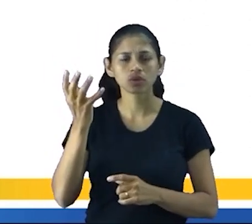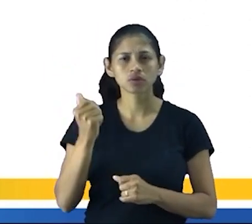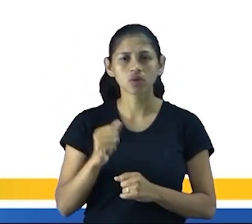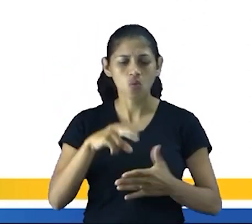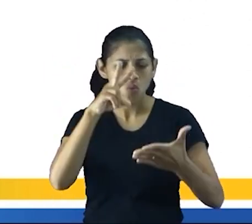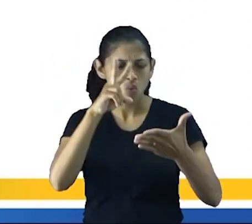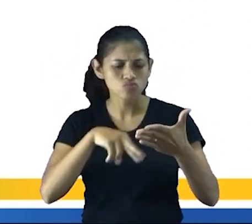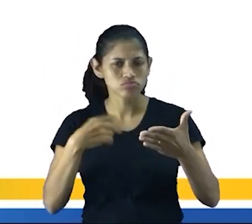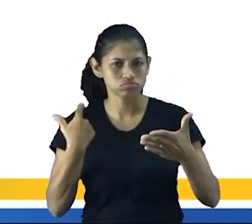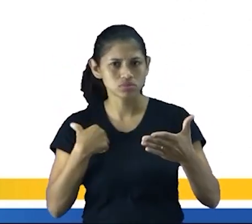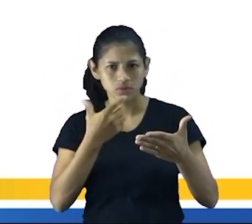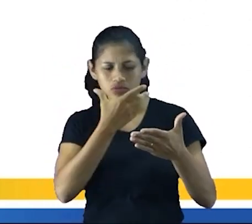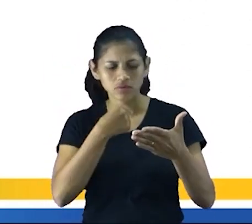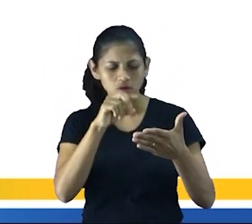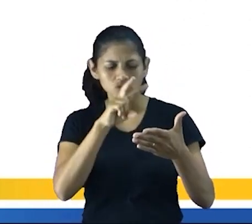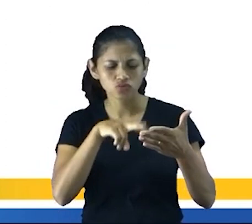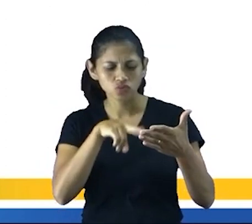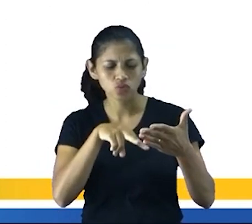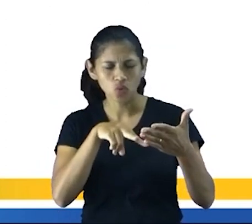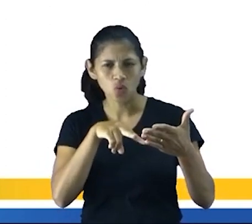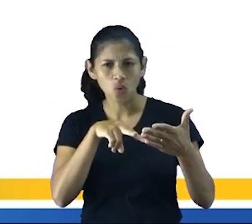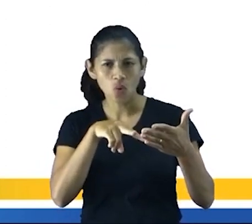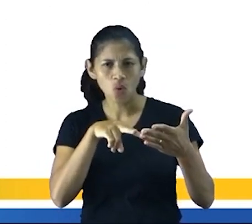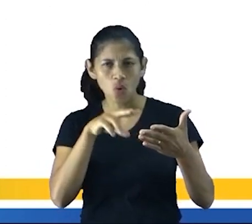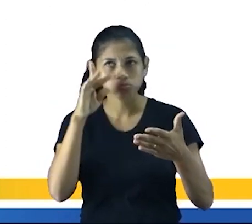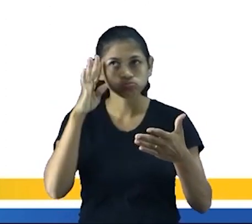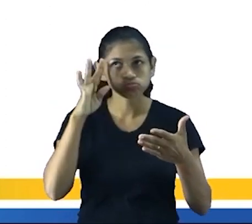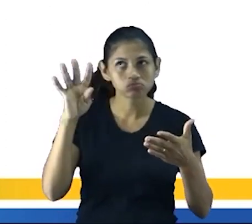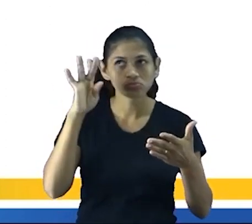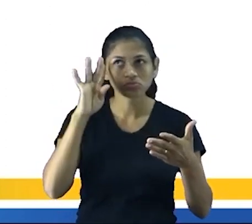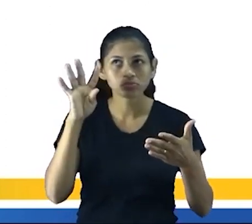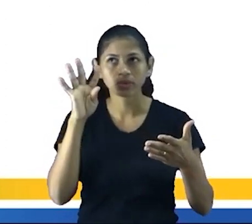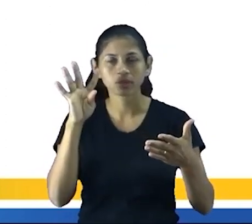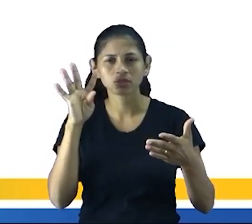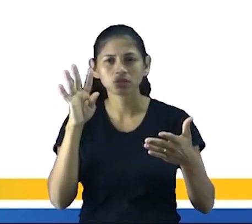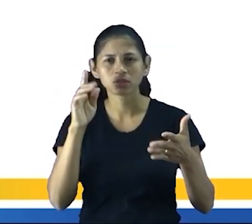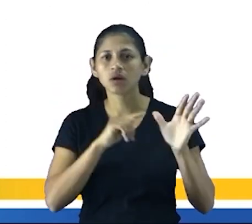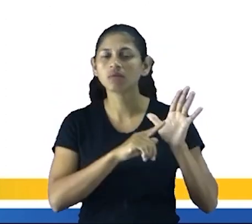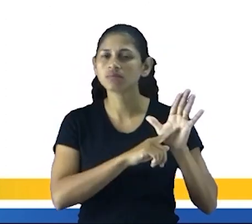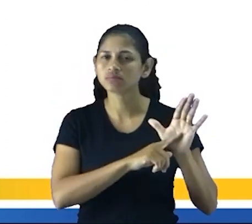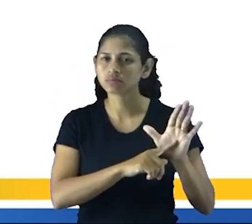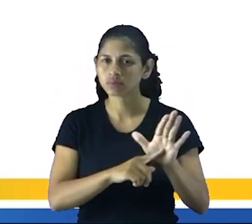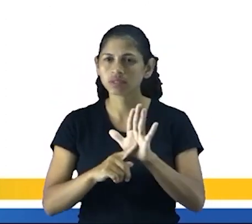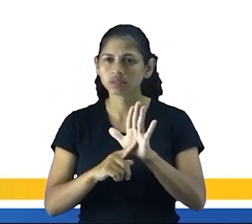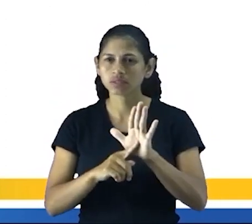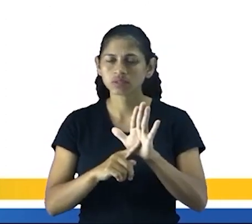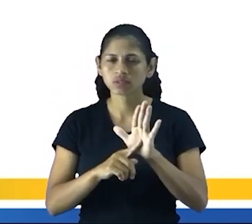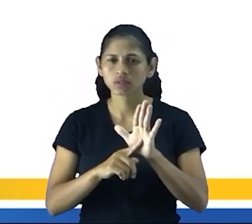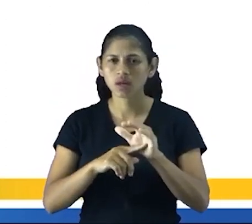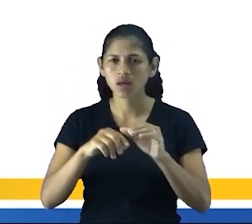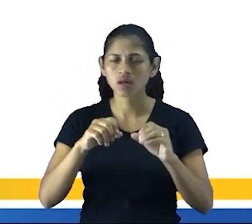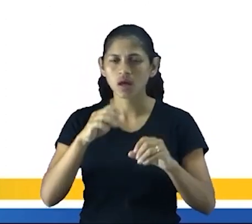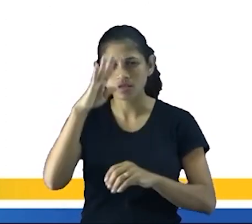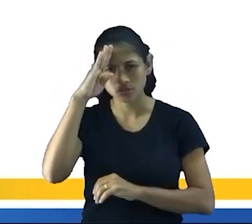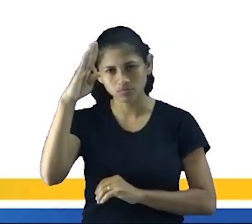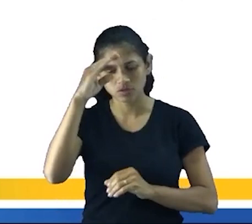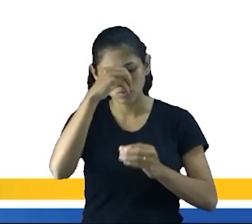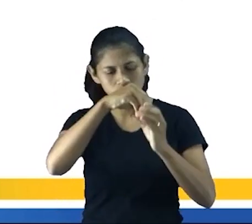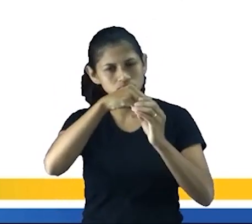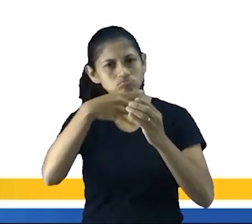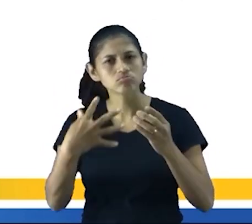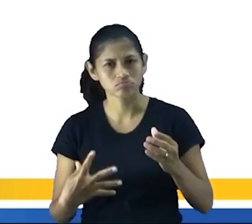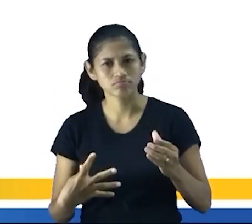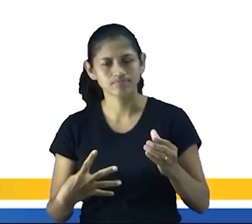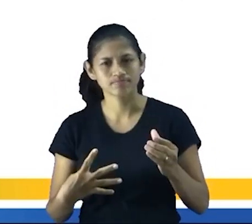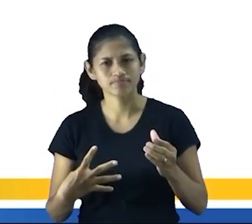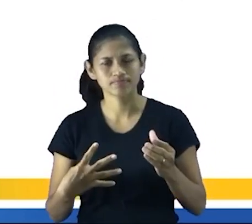imagem mentalmente. Quando utilizamos a tipologia descritiva, buscamos apresentar as principais características de algo. E